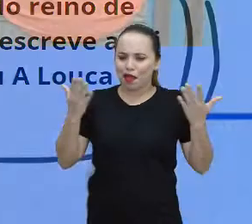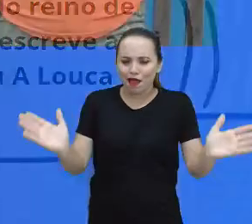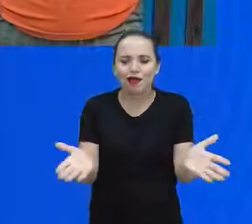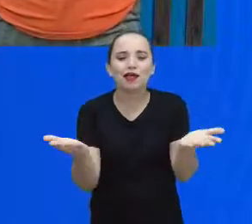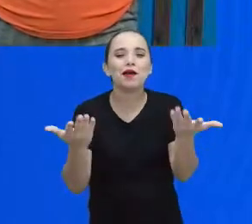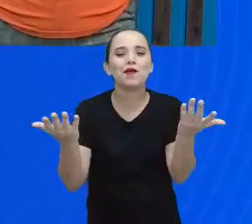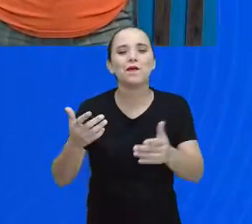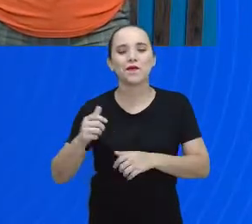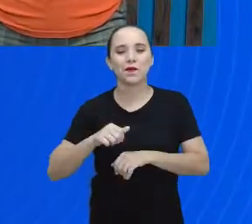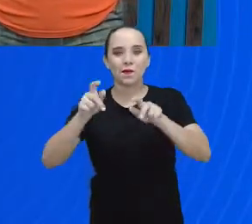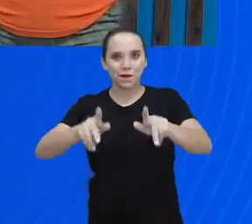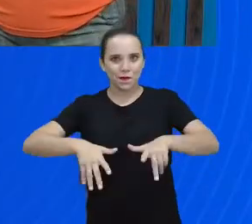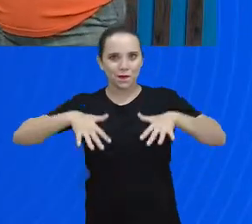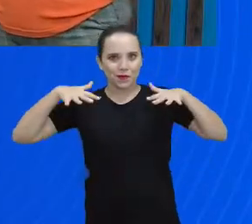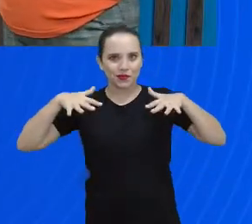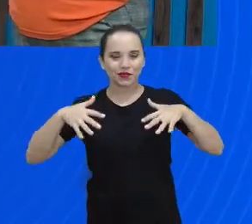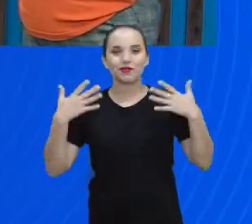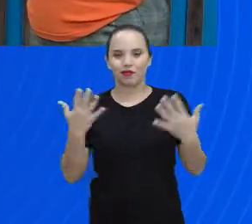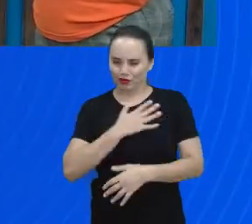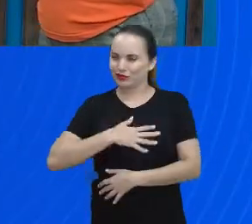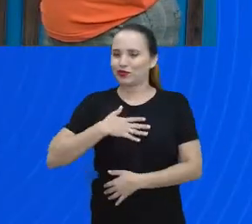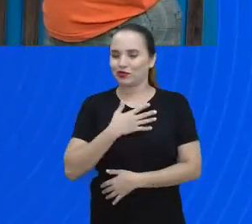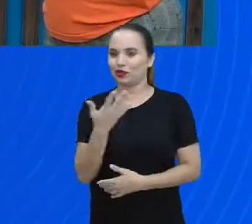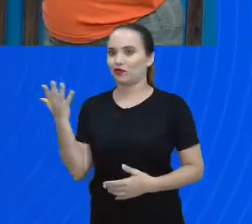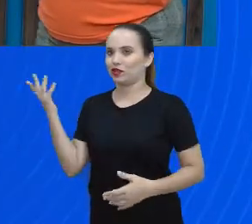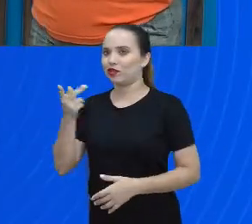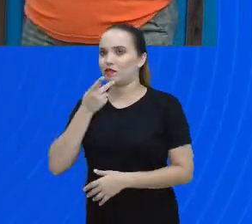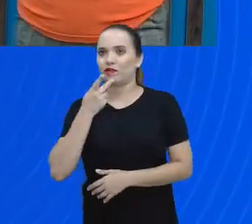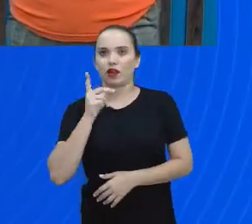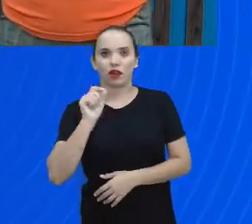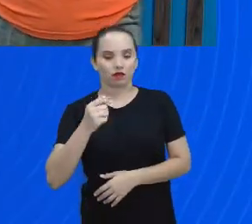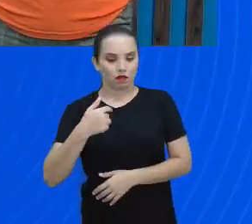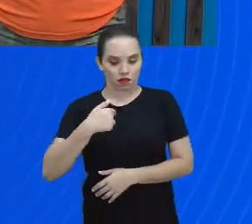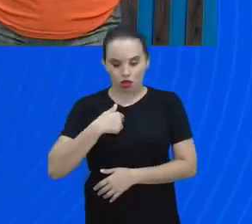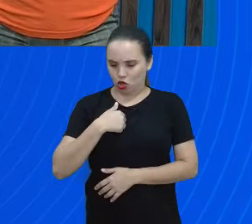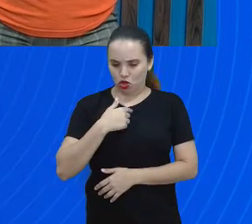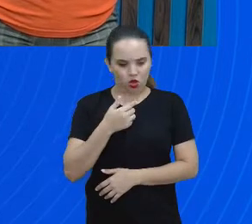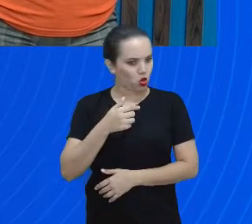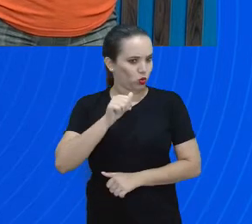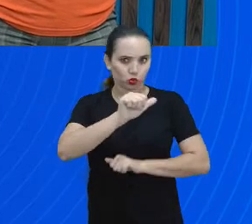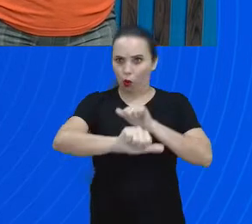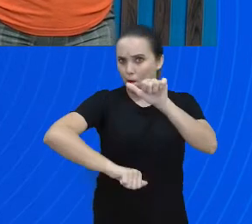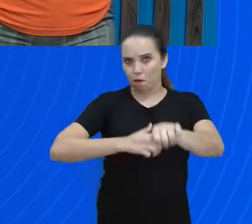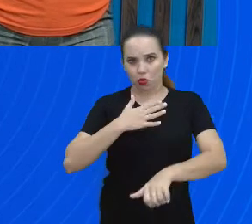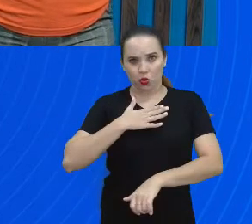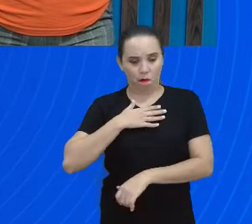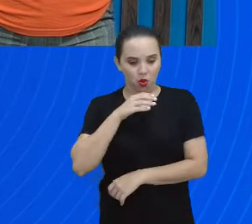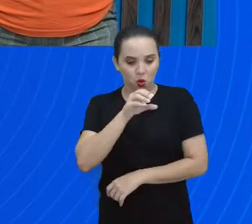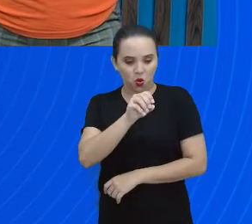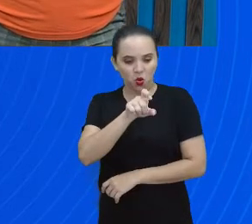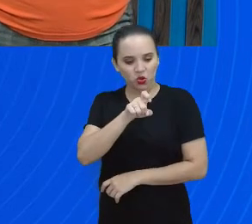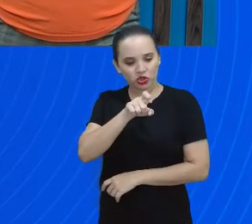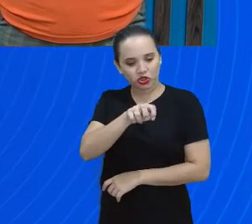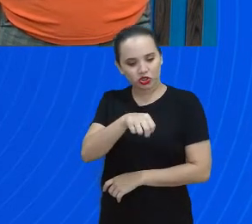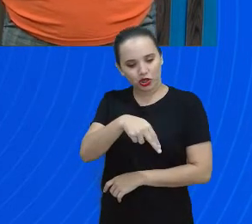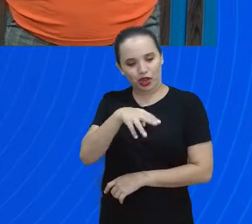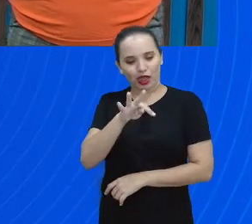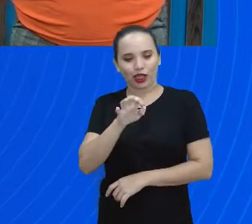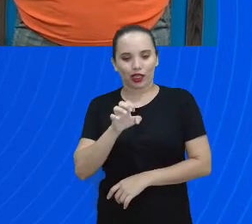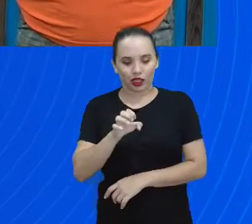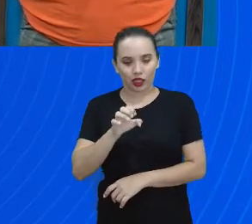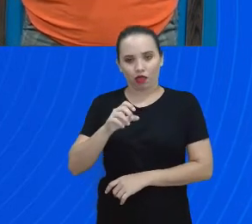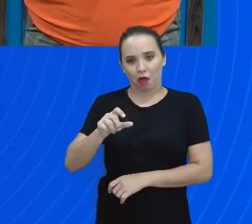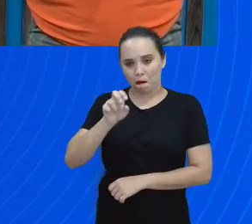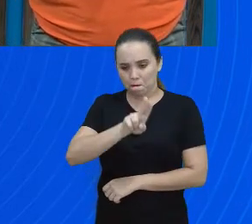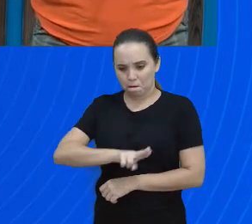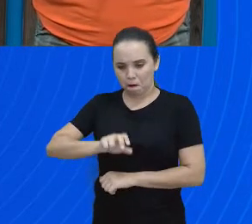ele gostava disso. Então ele dizia assim: não troco o meu oxente pelo ok de ninguém. Isso, minha gente, tem